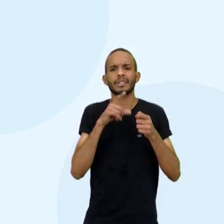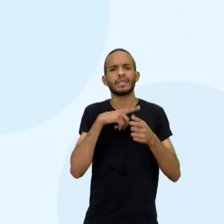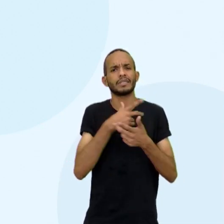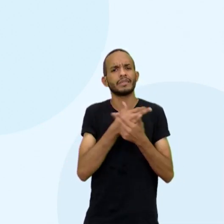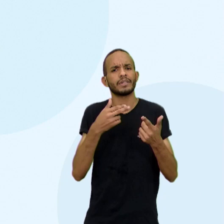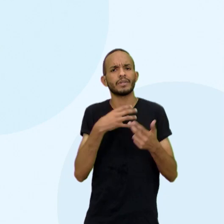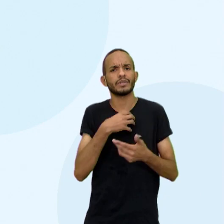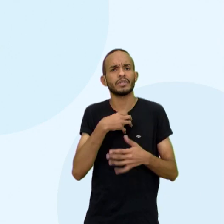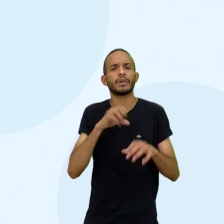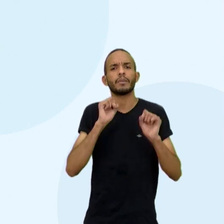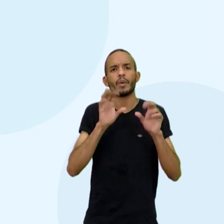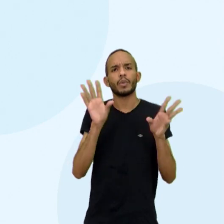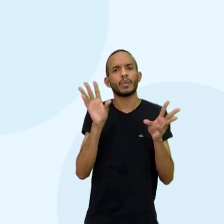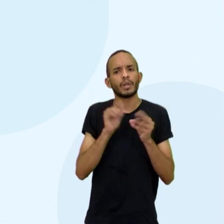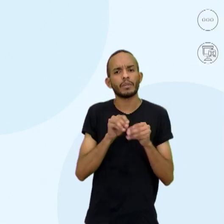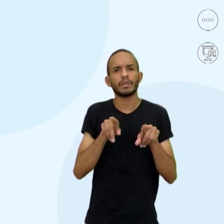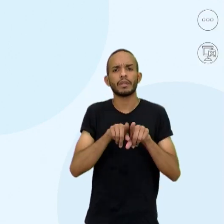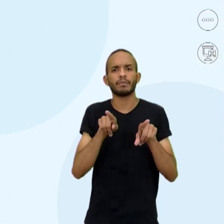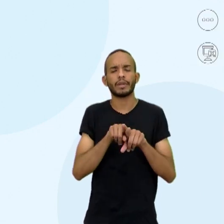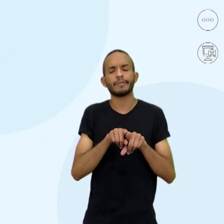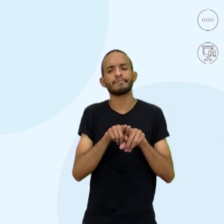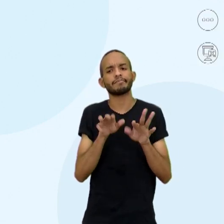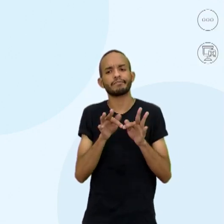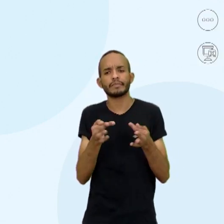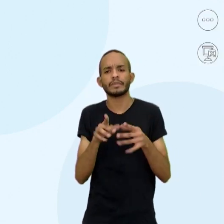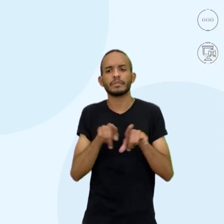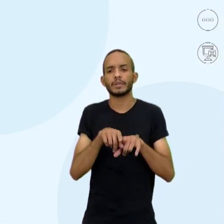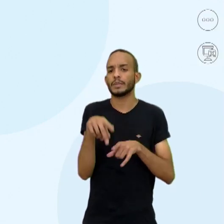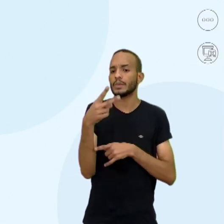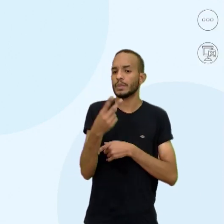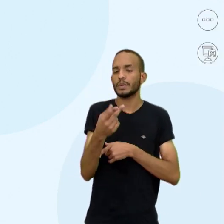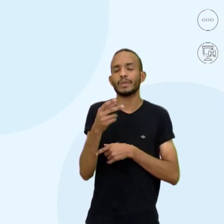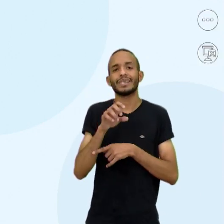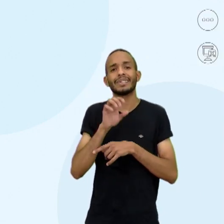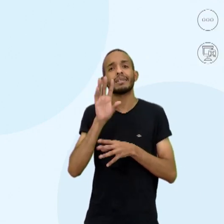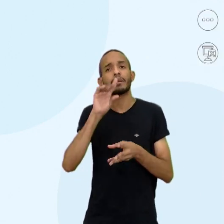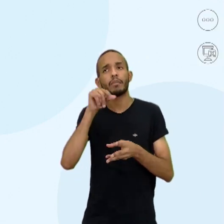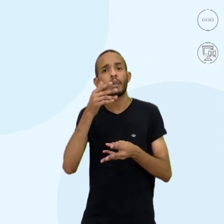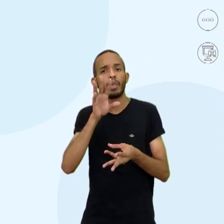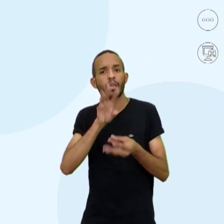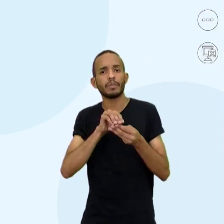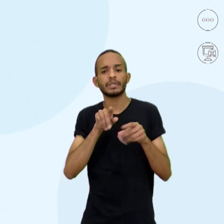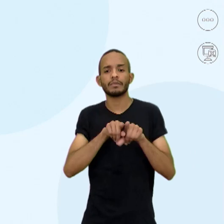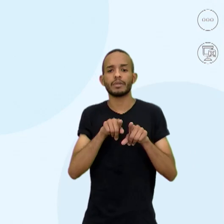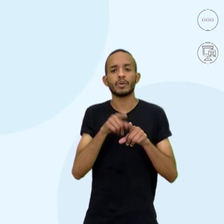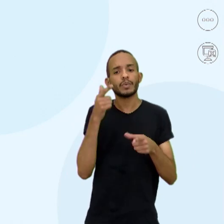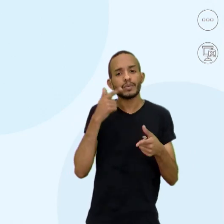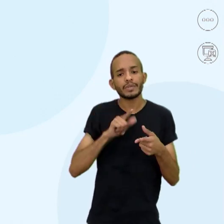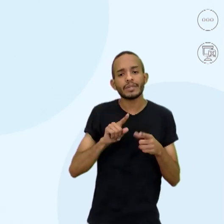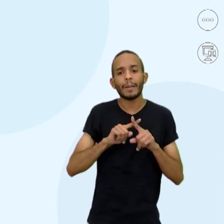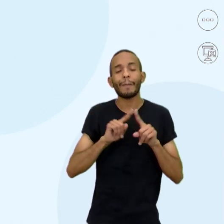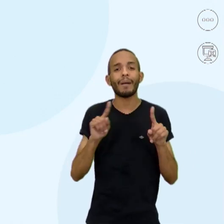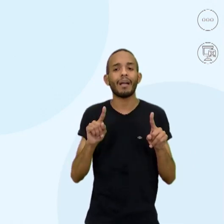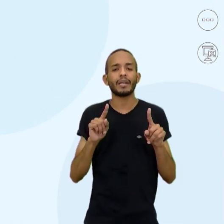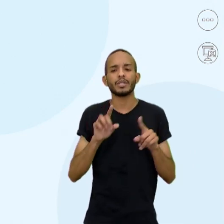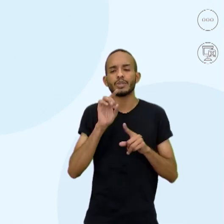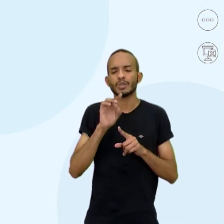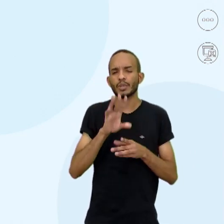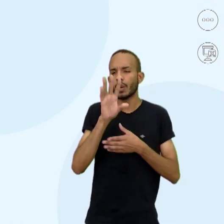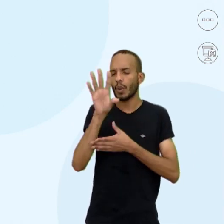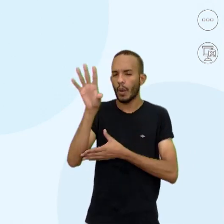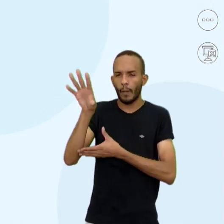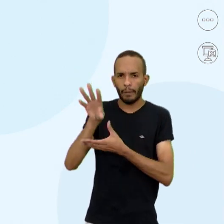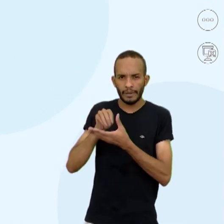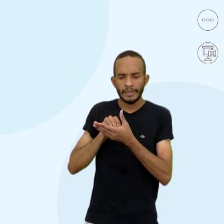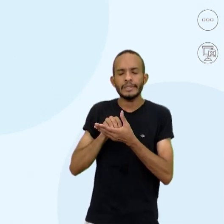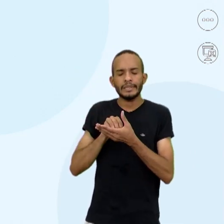maneiras, ó, eu posso simplificar esta, né, por 2, ó. Quando eu simplificar, essa daqui daria também, mas eu vou só copiar